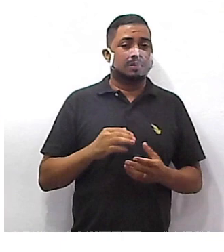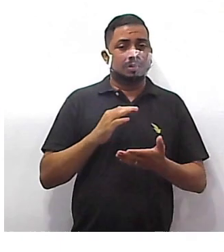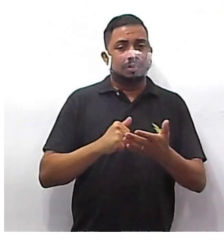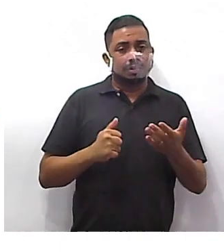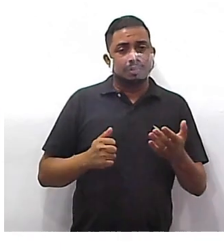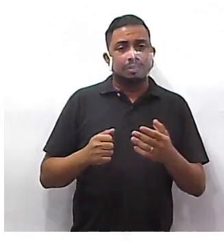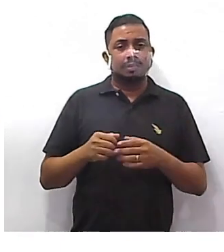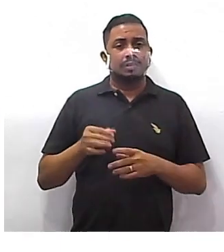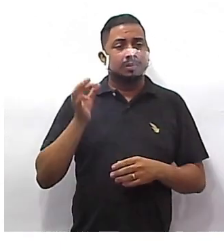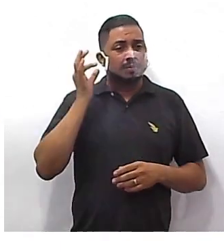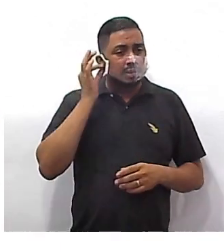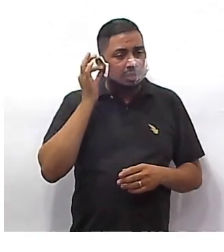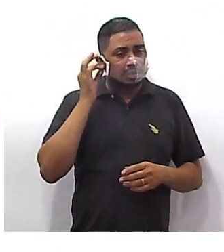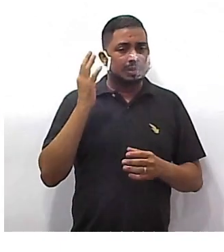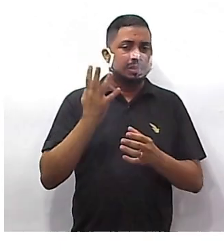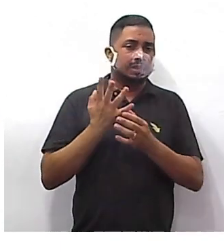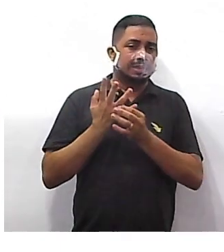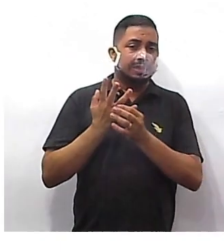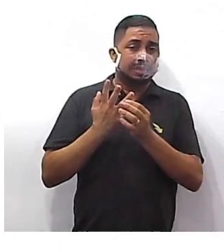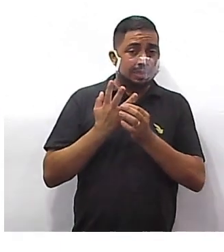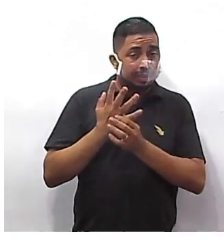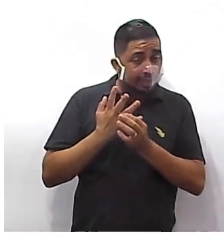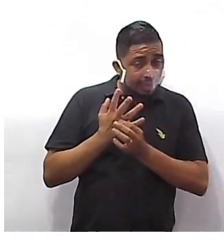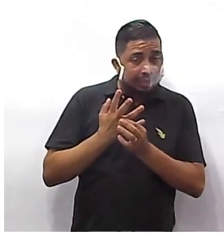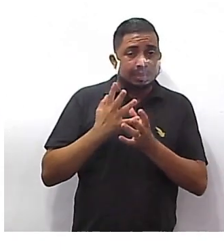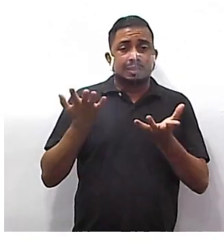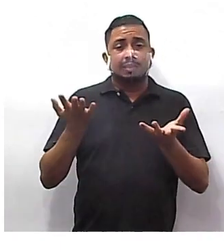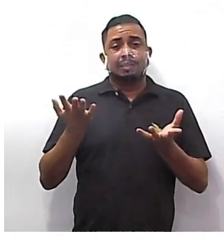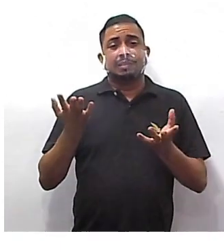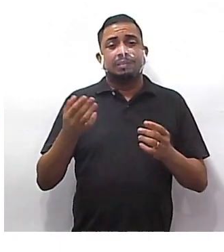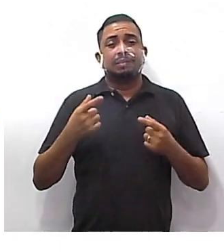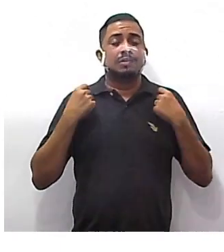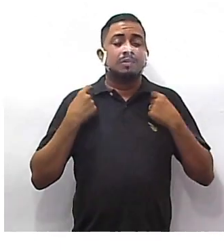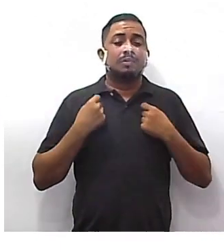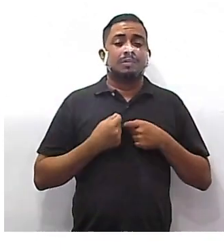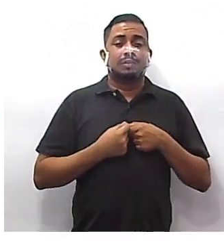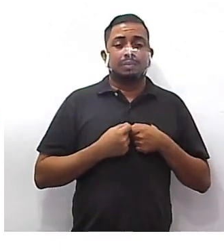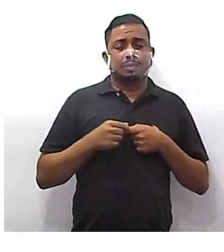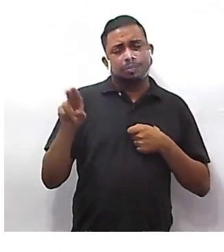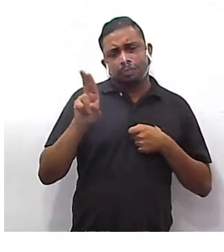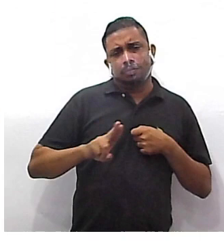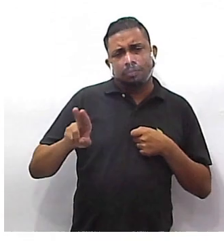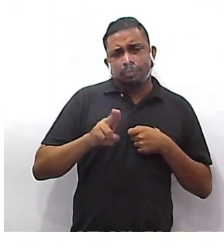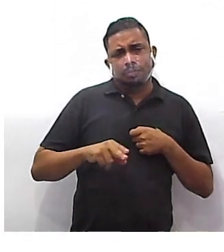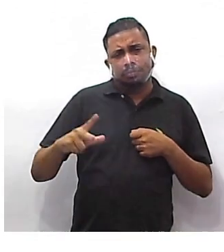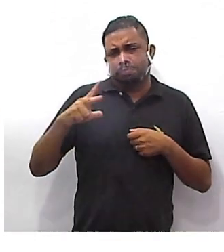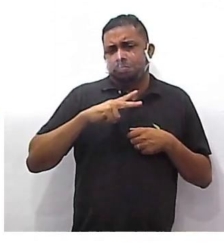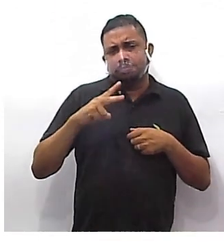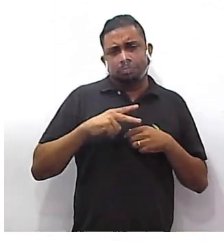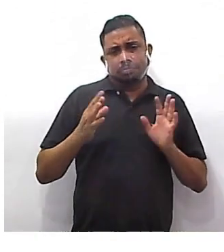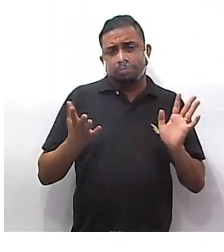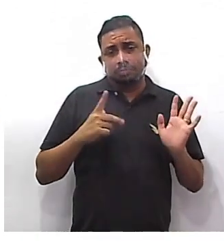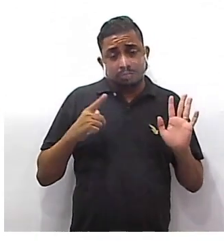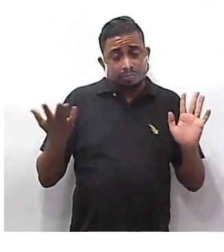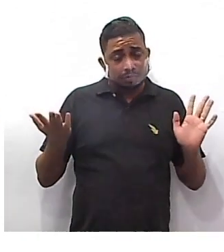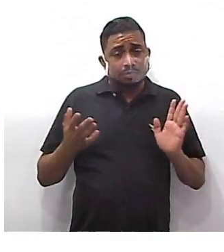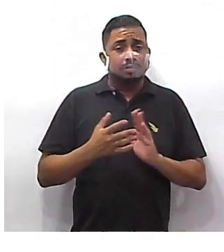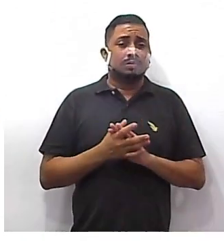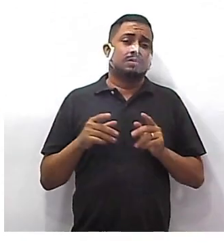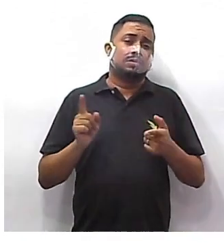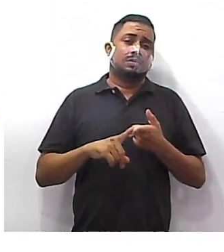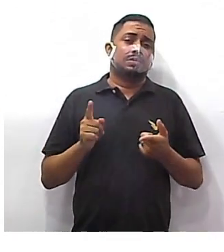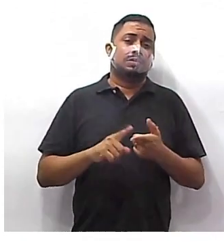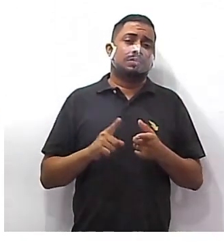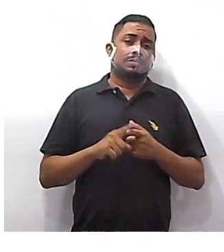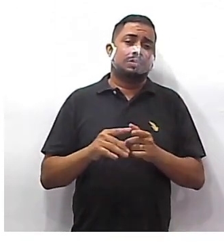de brincos, anéis, né, gente? Colares, né? São utensílios de uso pessoal que nós temos, ou até mesmo de